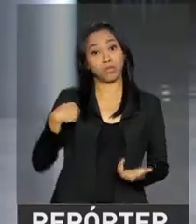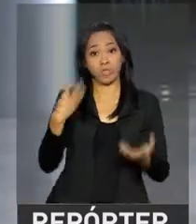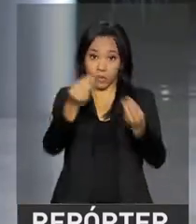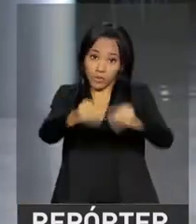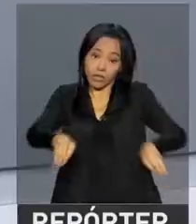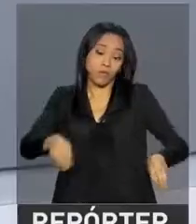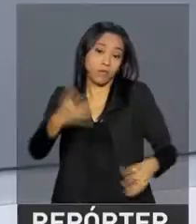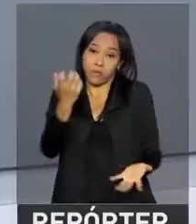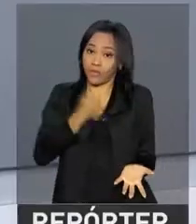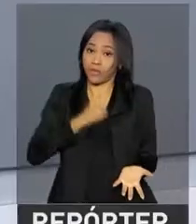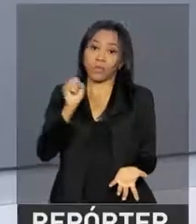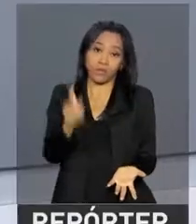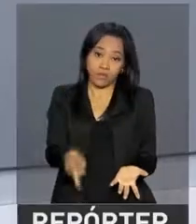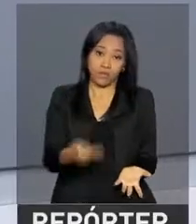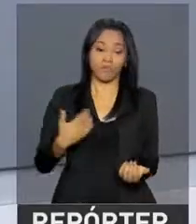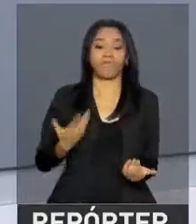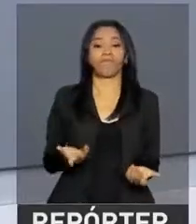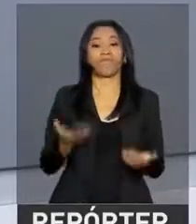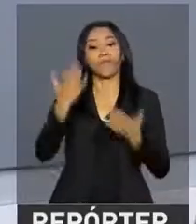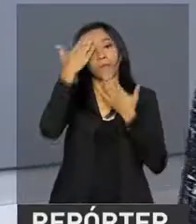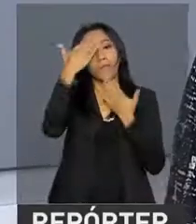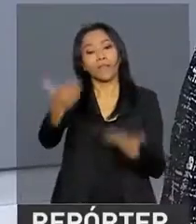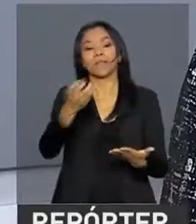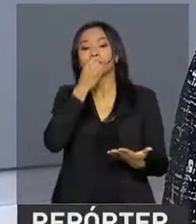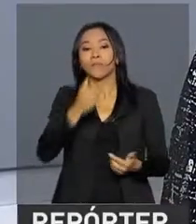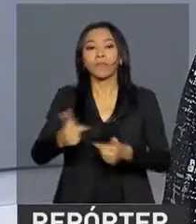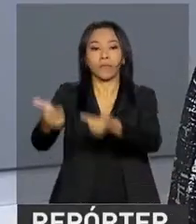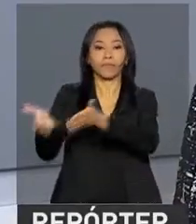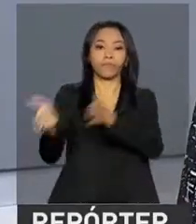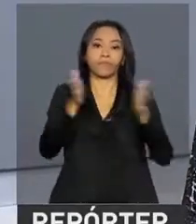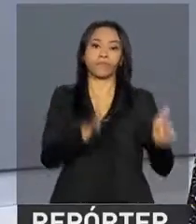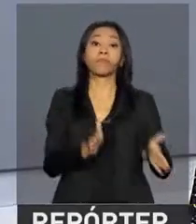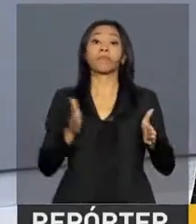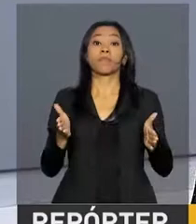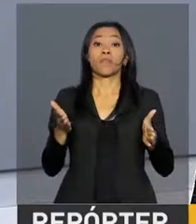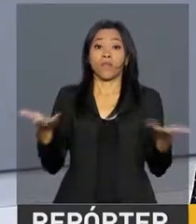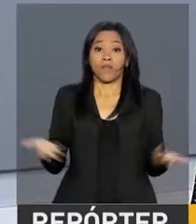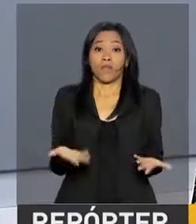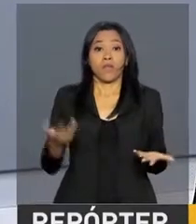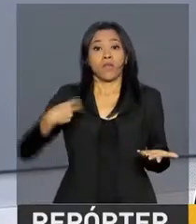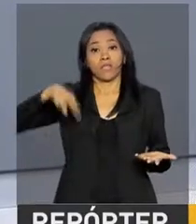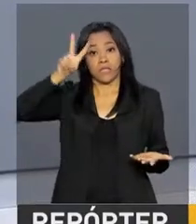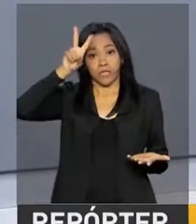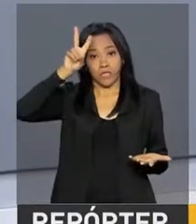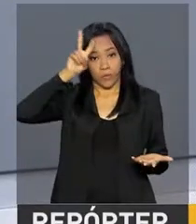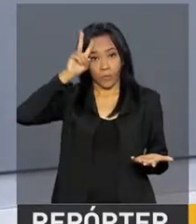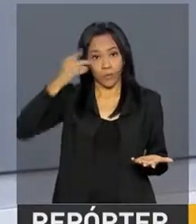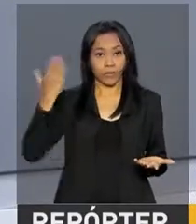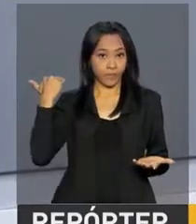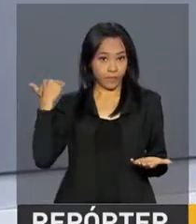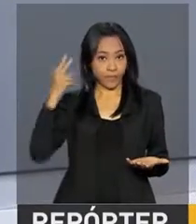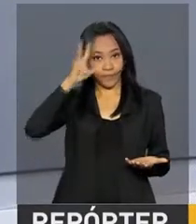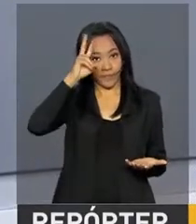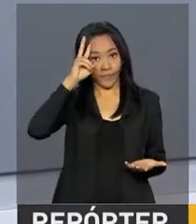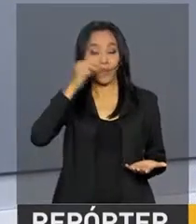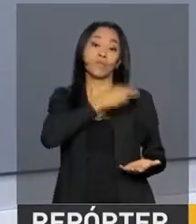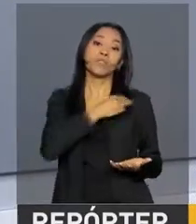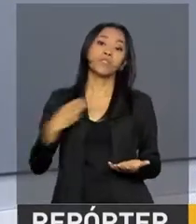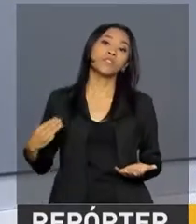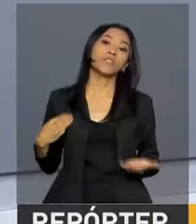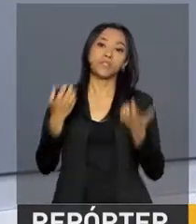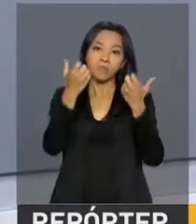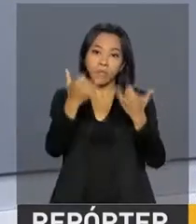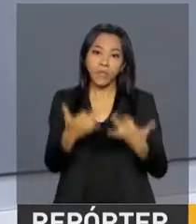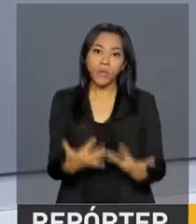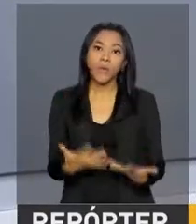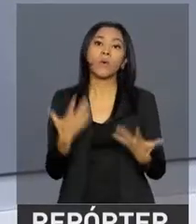obrigada um trabalho pra você e cleide e nesta segunda-feira o ministro carlos marun disse que o governo tem recebido cada vez